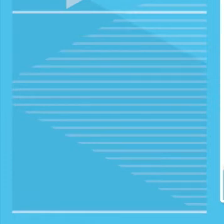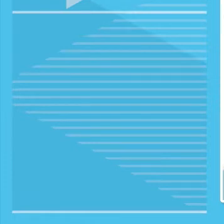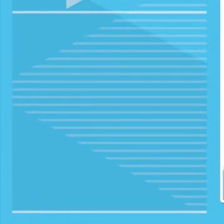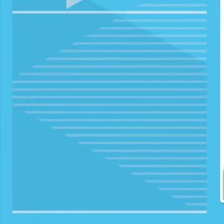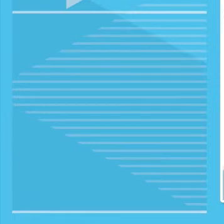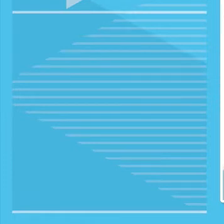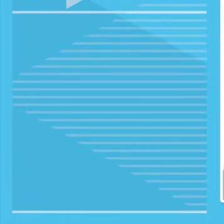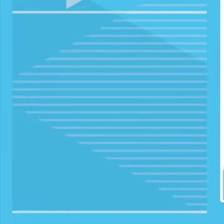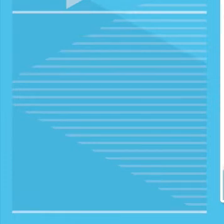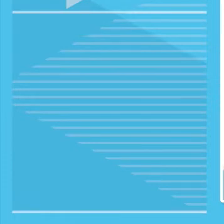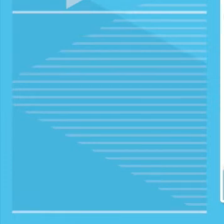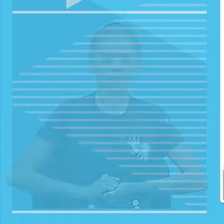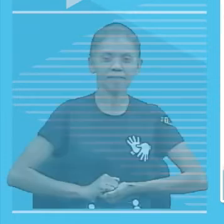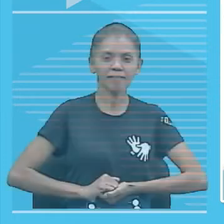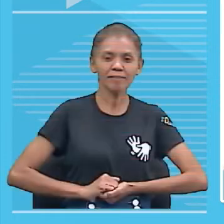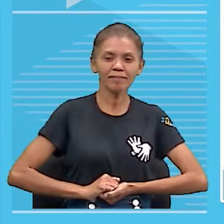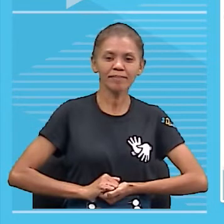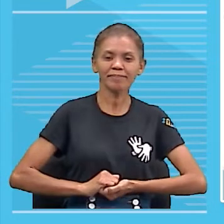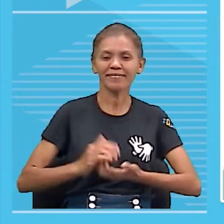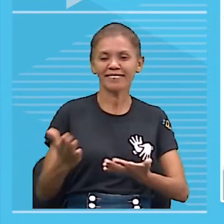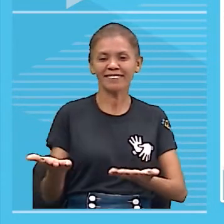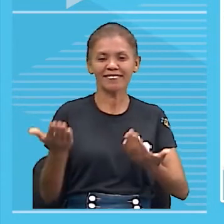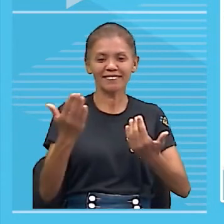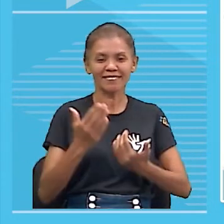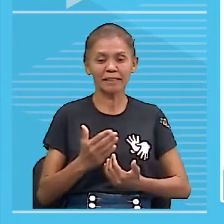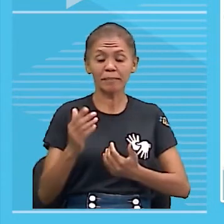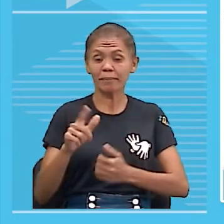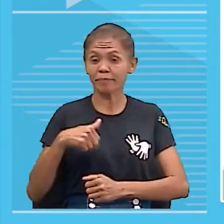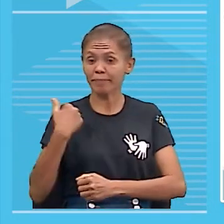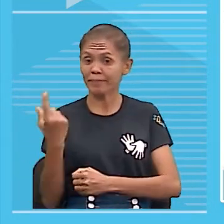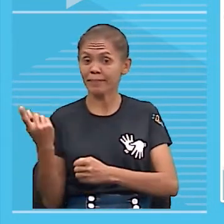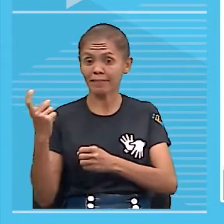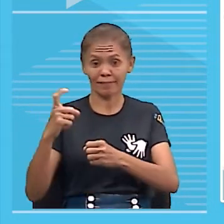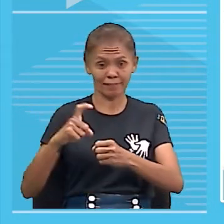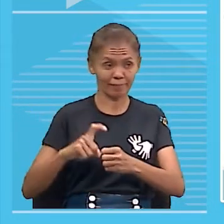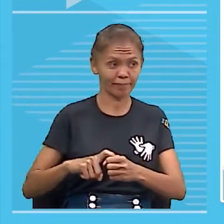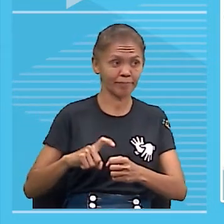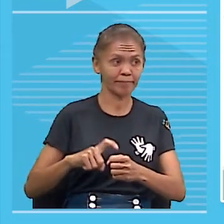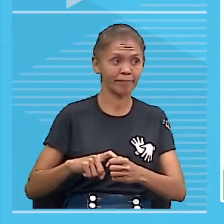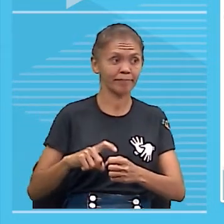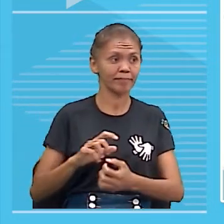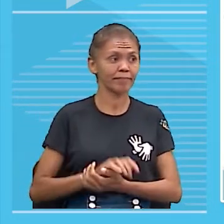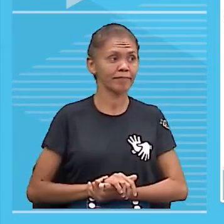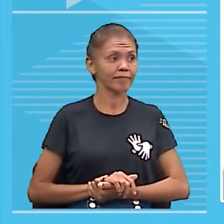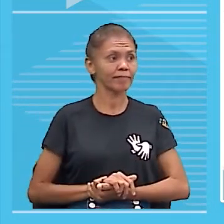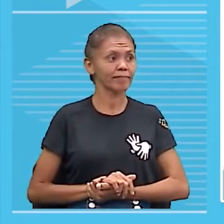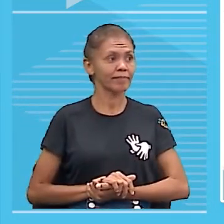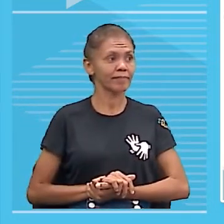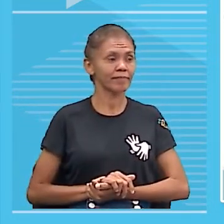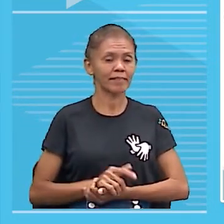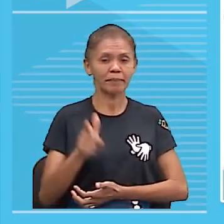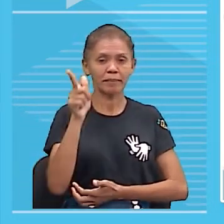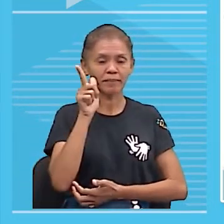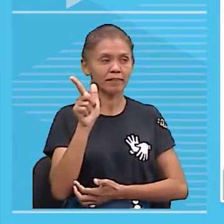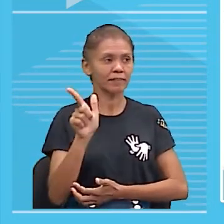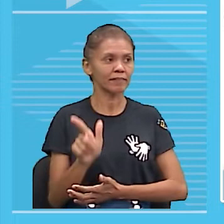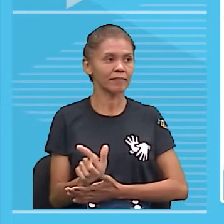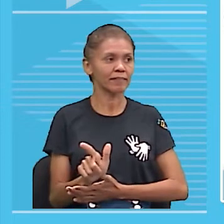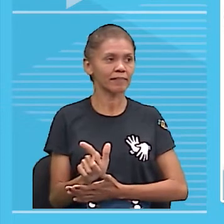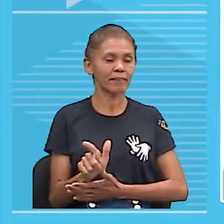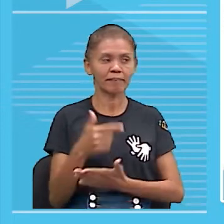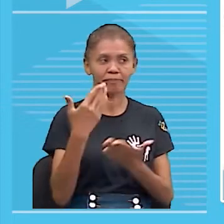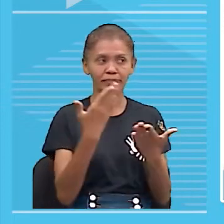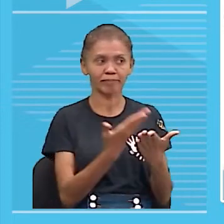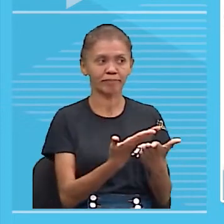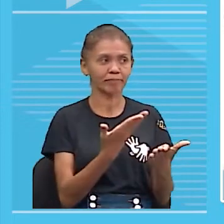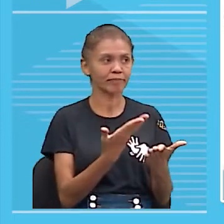e vamo lá galerinha voltando Então a gente vai prosseguir aqui com